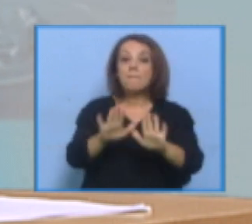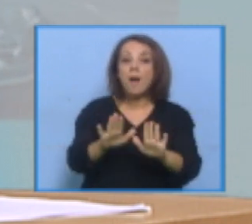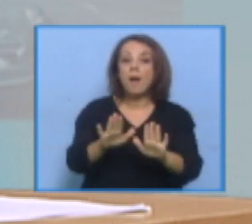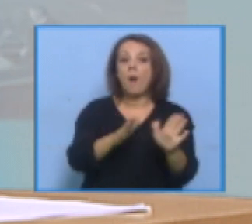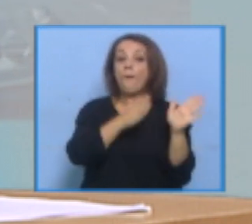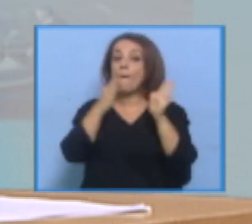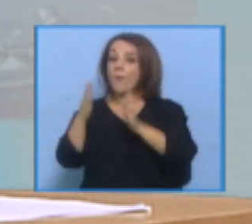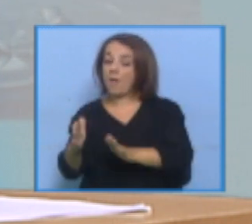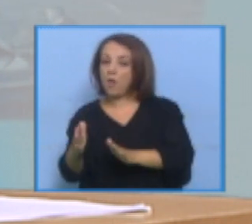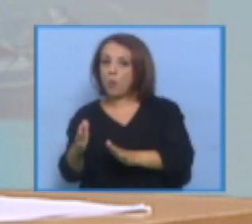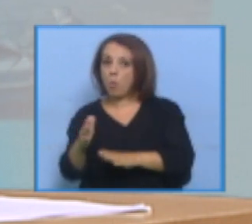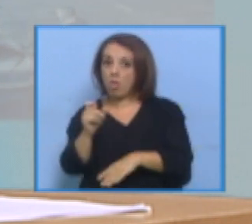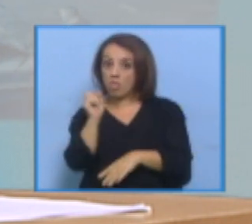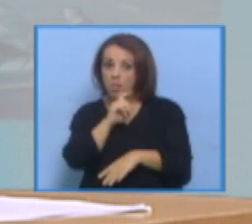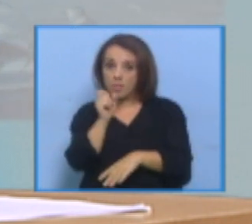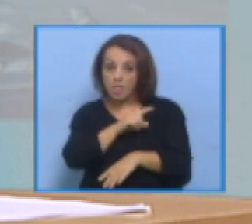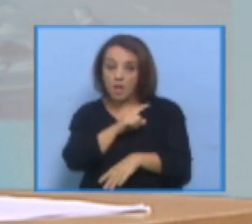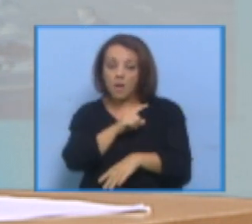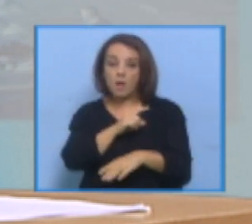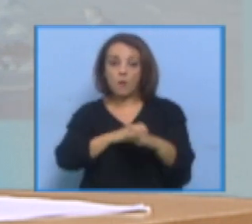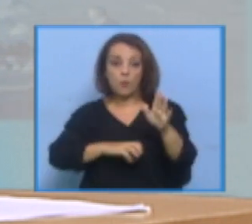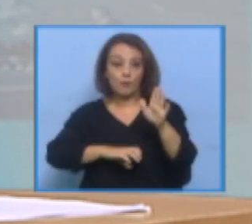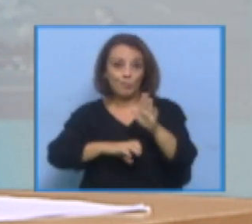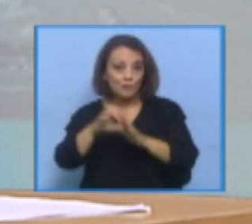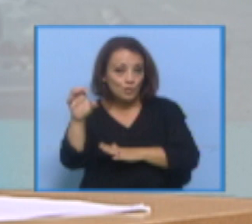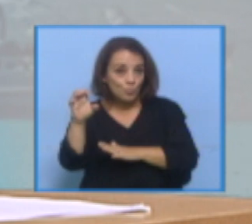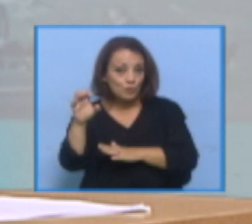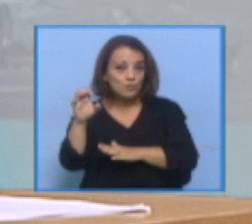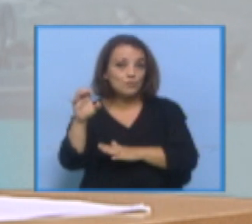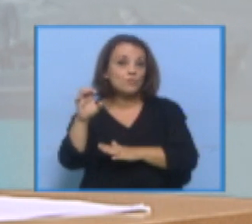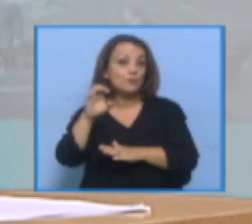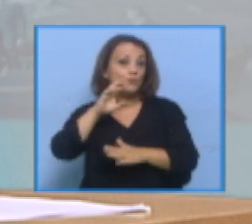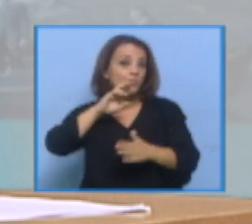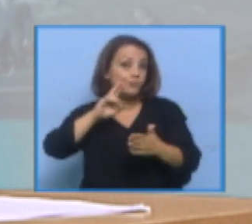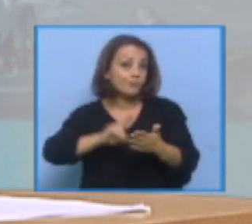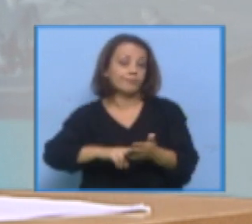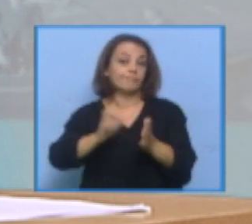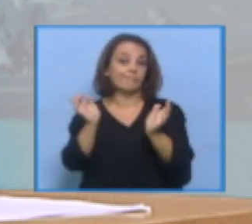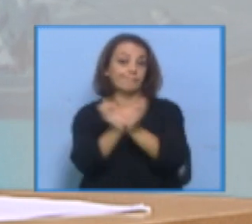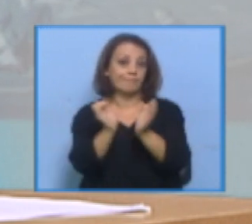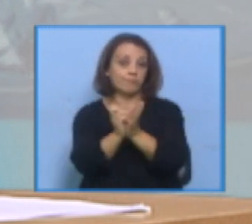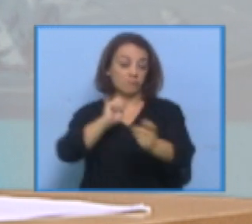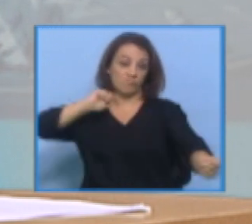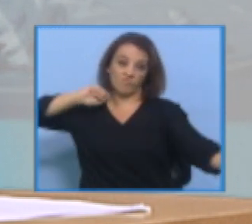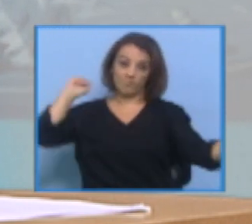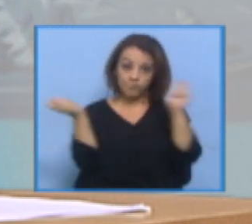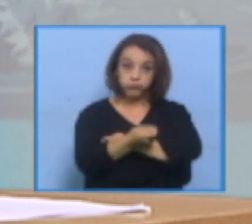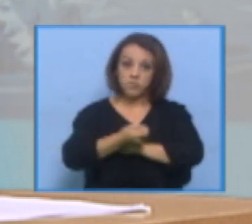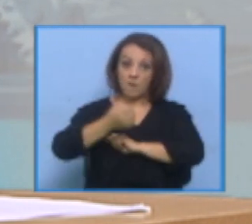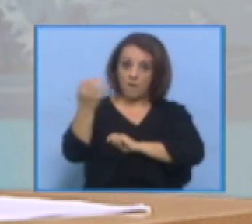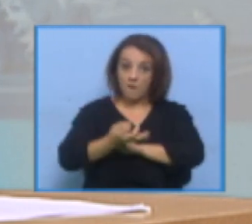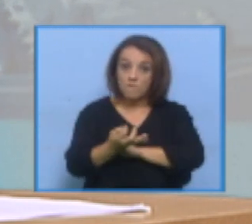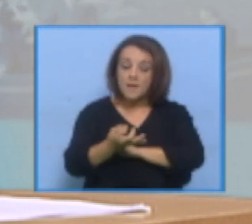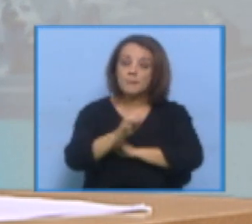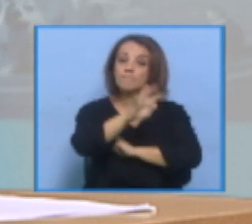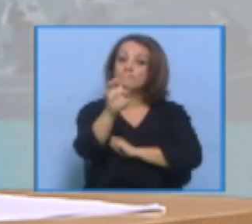exemplo, as condições para que se avance para uma verdadeira reforma da segurança social, porque as expectativas